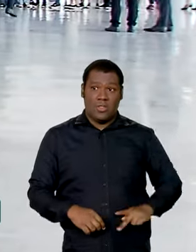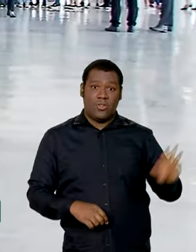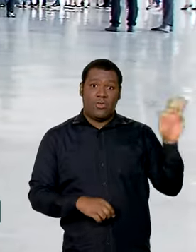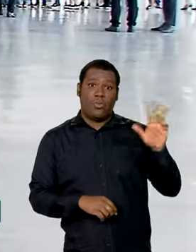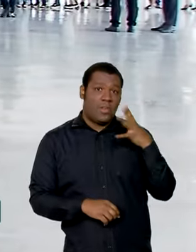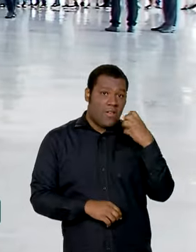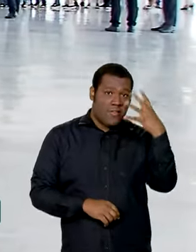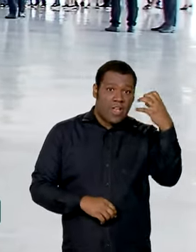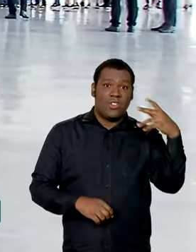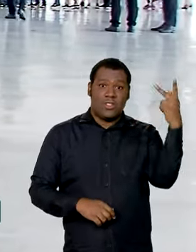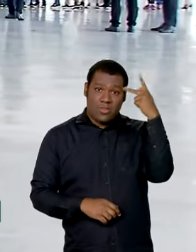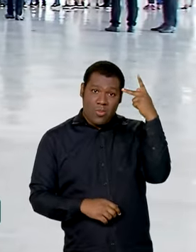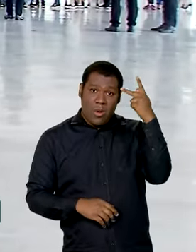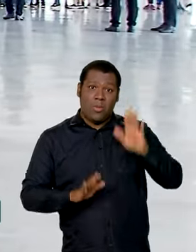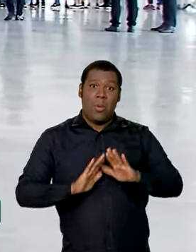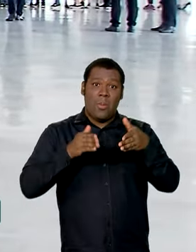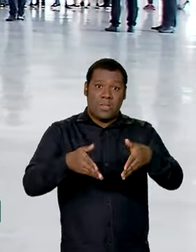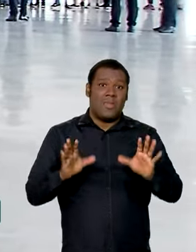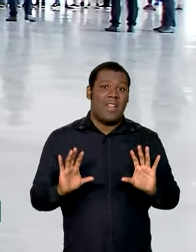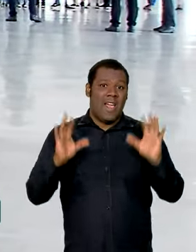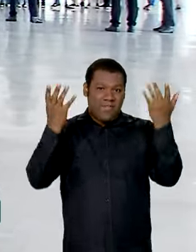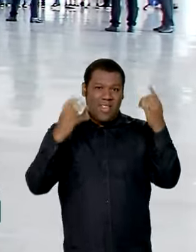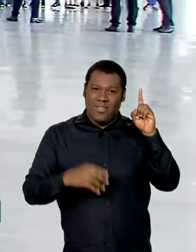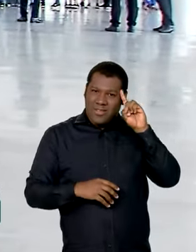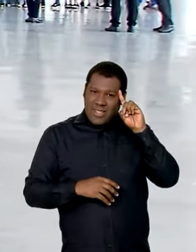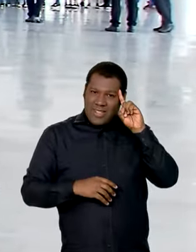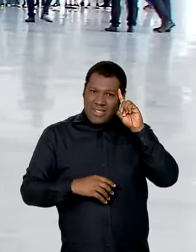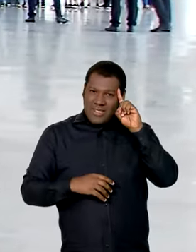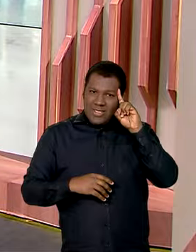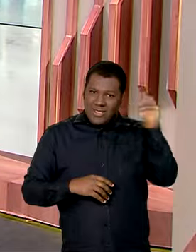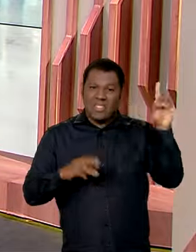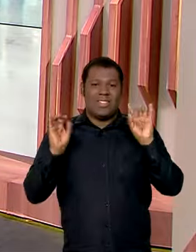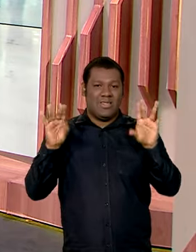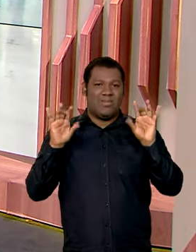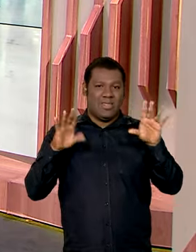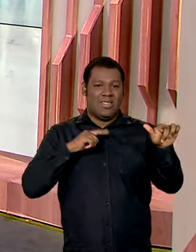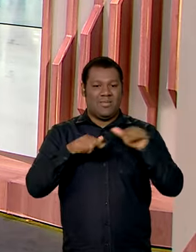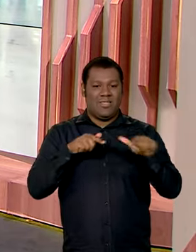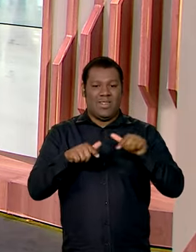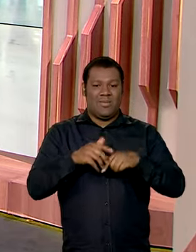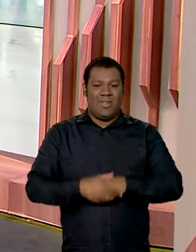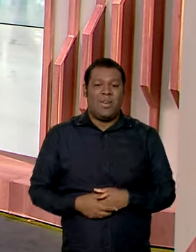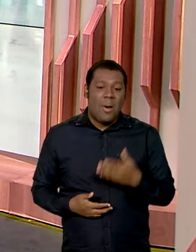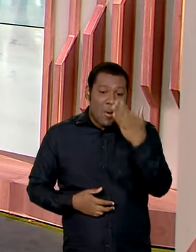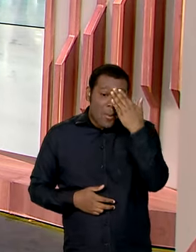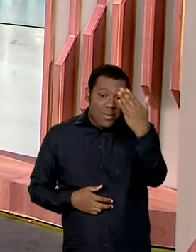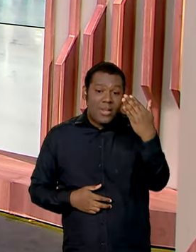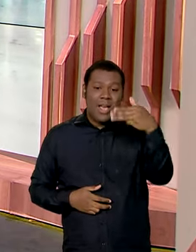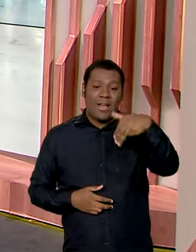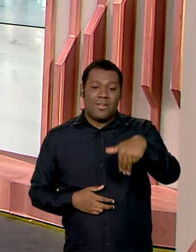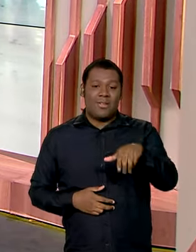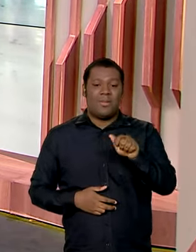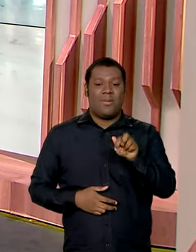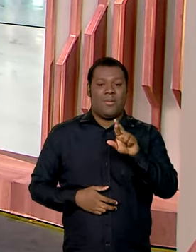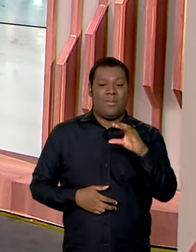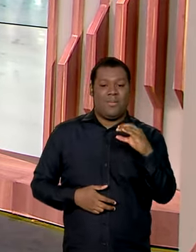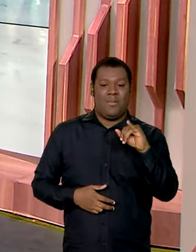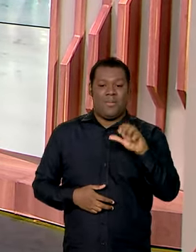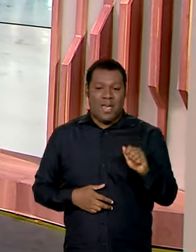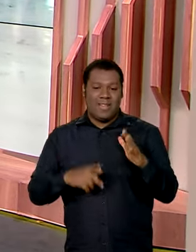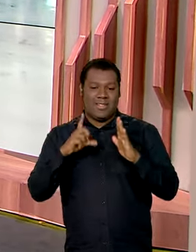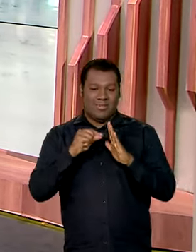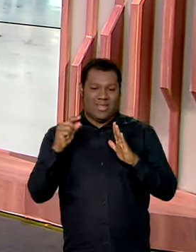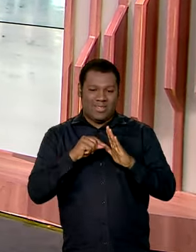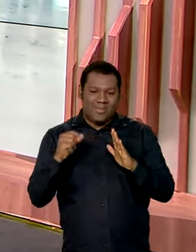das comemorações do Dia do Trabalho. Voltamos com você, Vanessa. Ok, obrigada, Márcia Fernandes, direto do Palácio do Planalto.